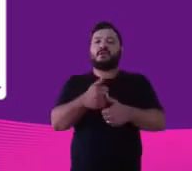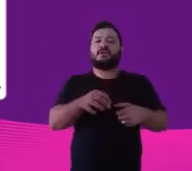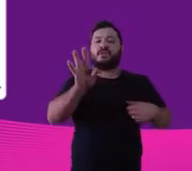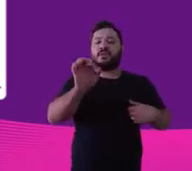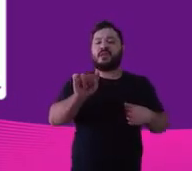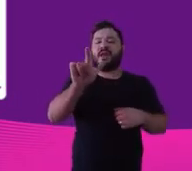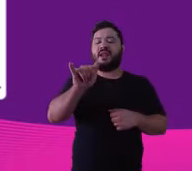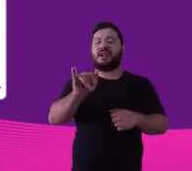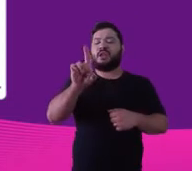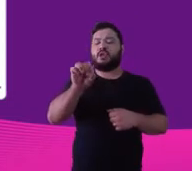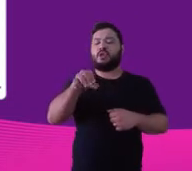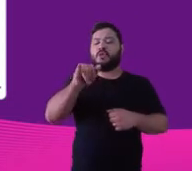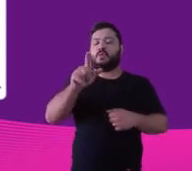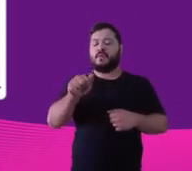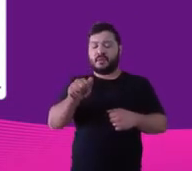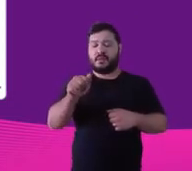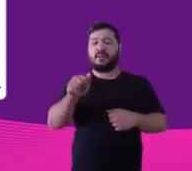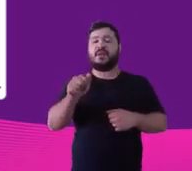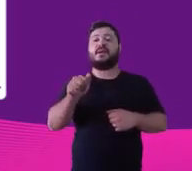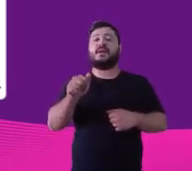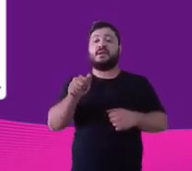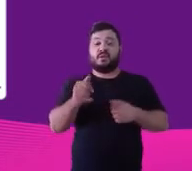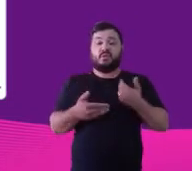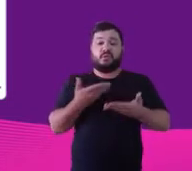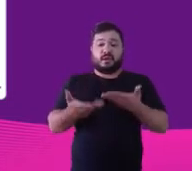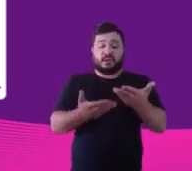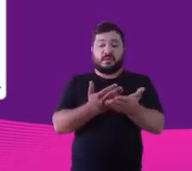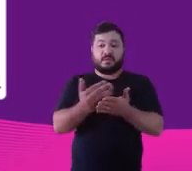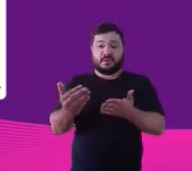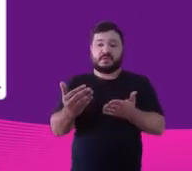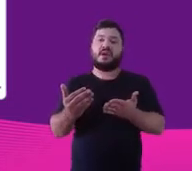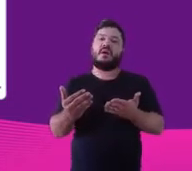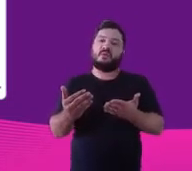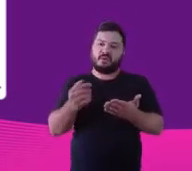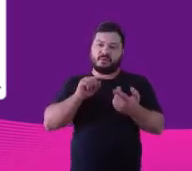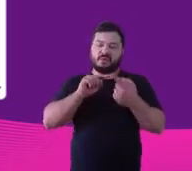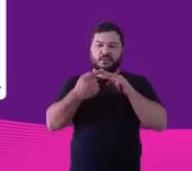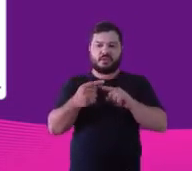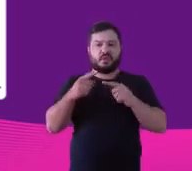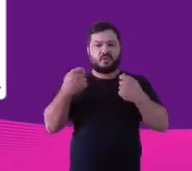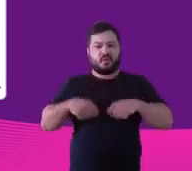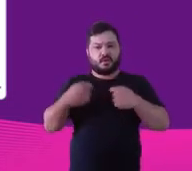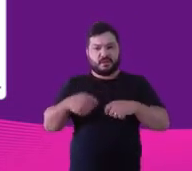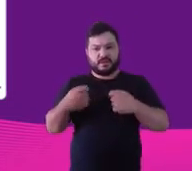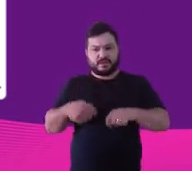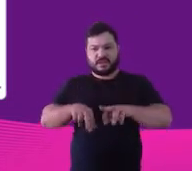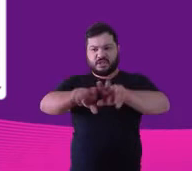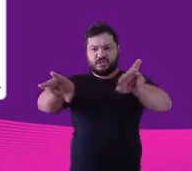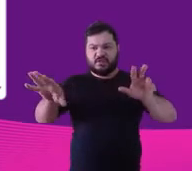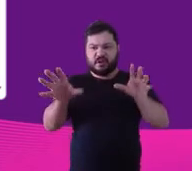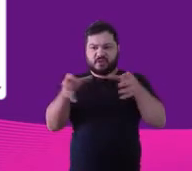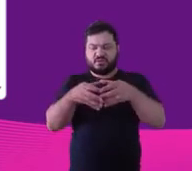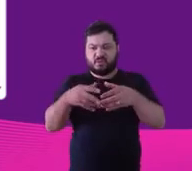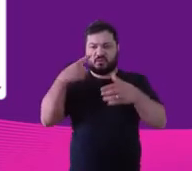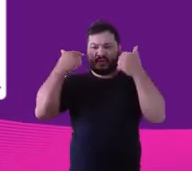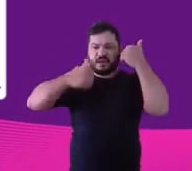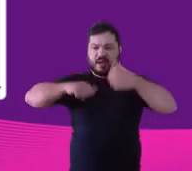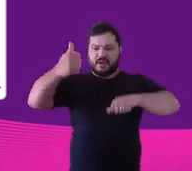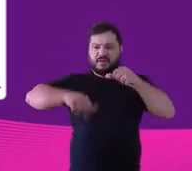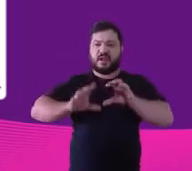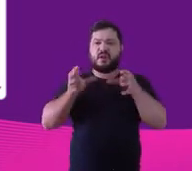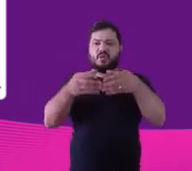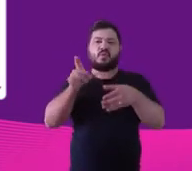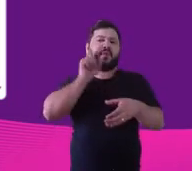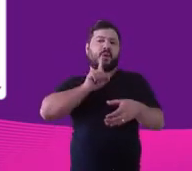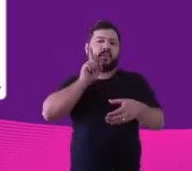talidomida pela lenalidomida no tratamento Inicial se tornou uma necessidade vários grupos avaliaram e isso